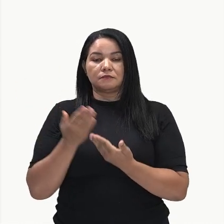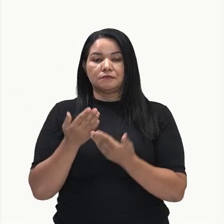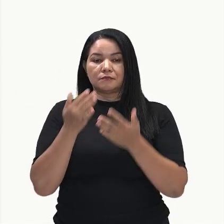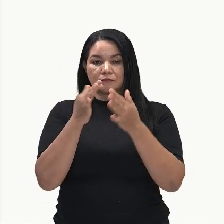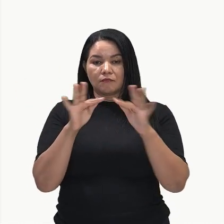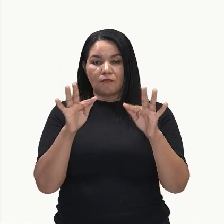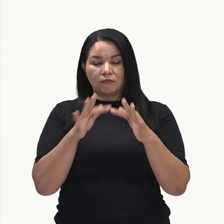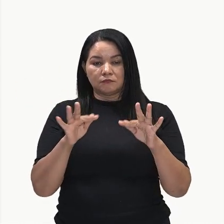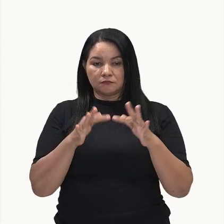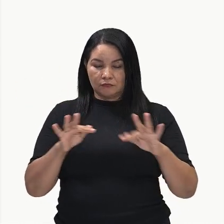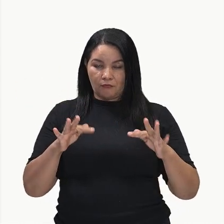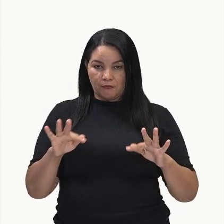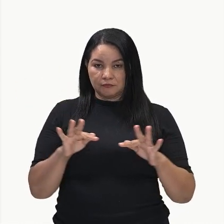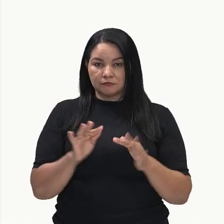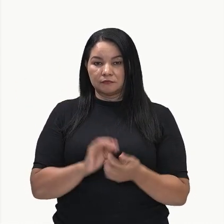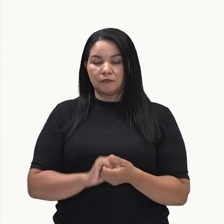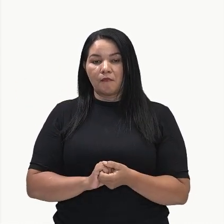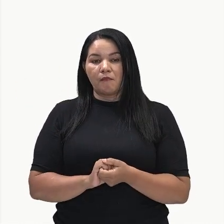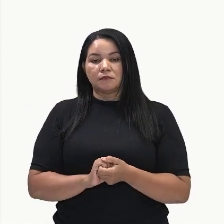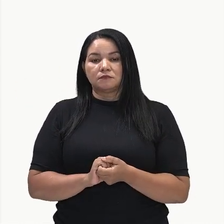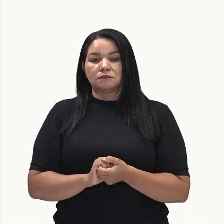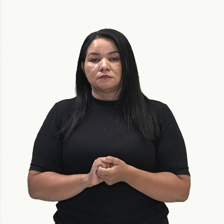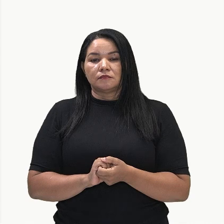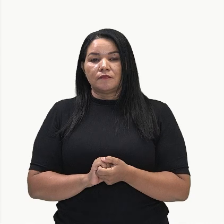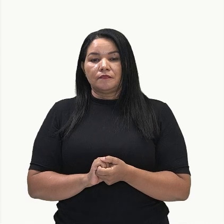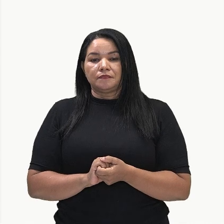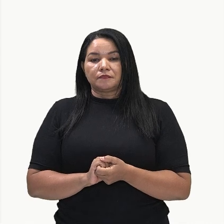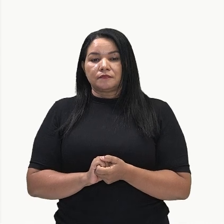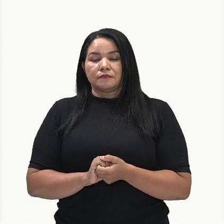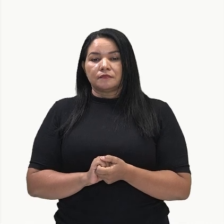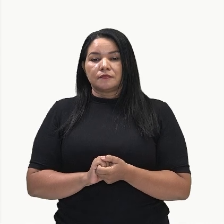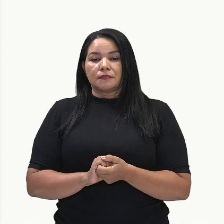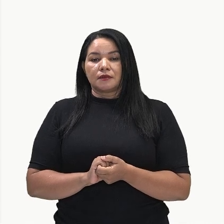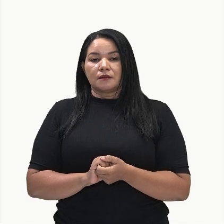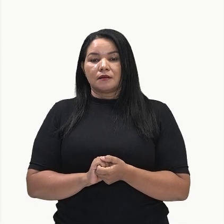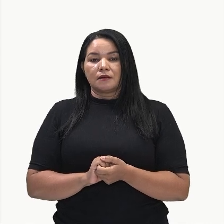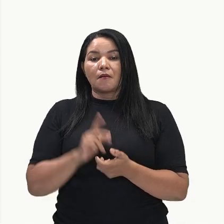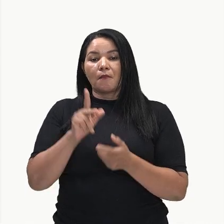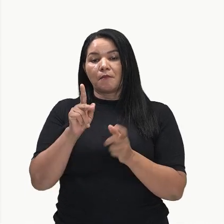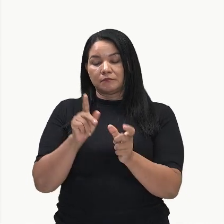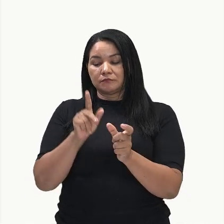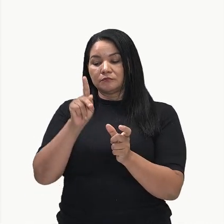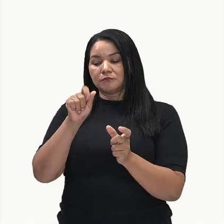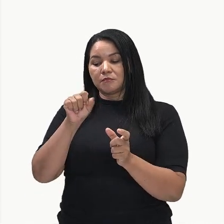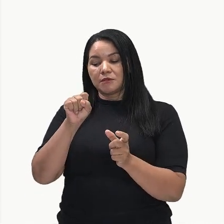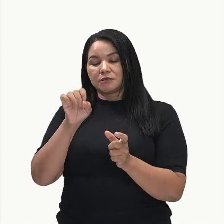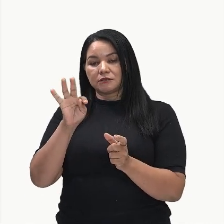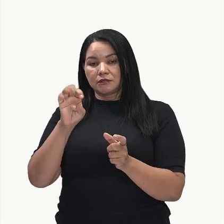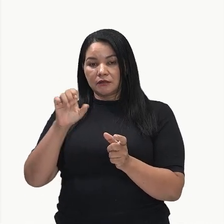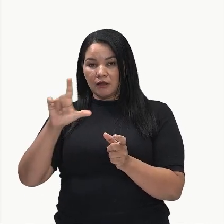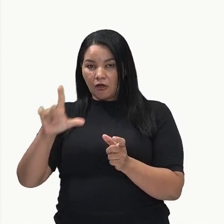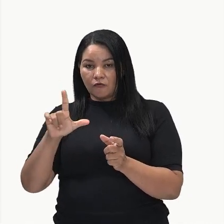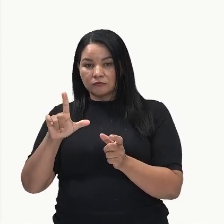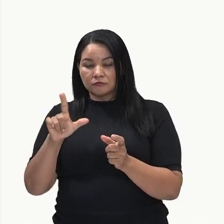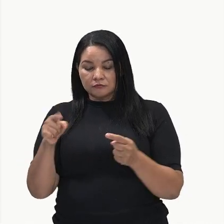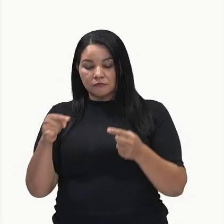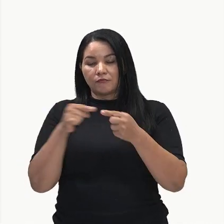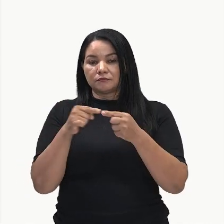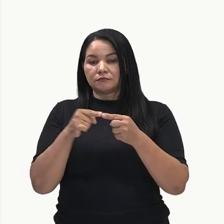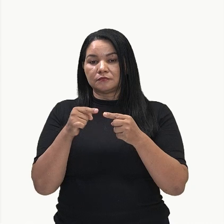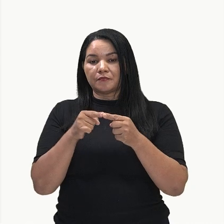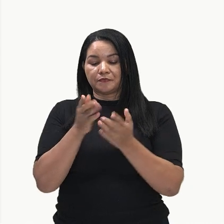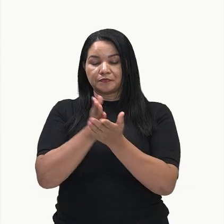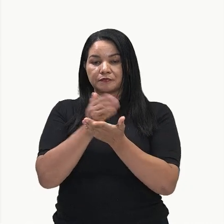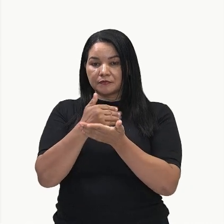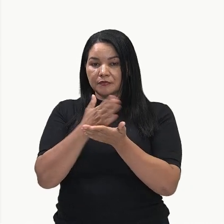vários tipos de pastel. Qual te gusta mais? Pastel não é pastel, tá, pessoal? É bolo,